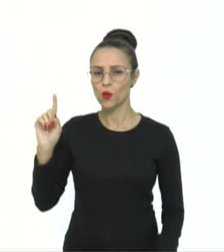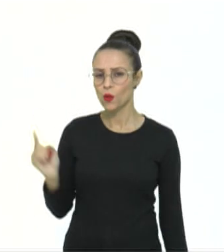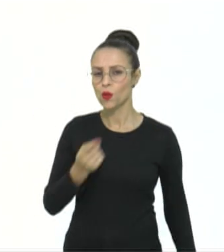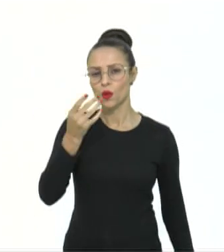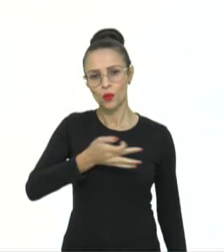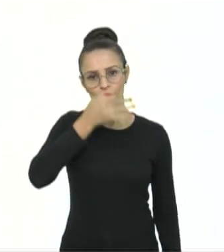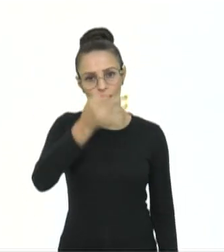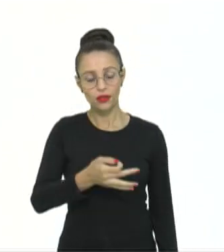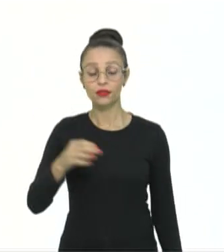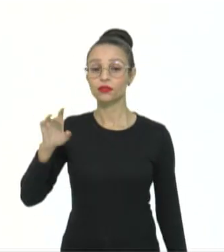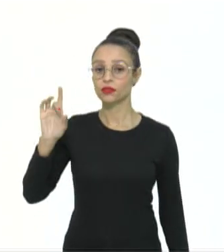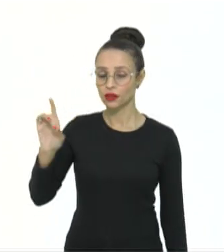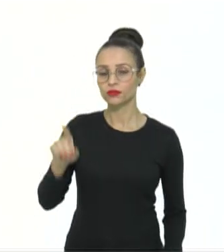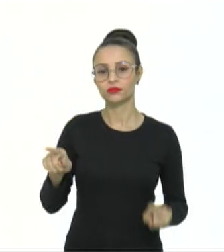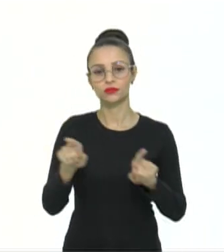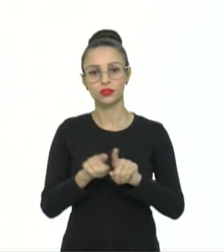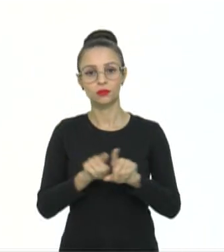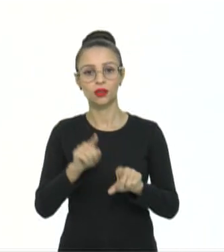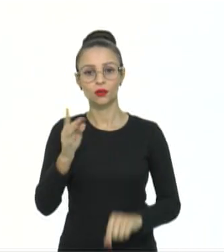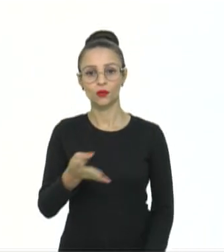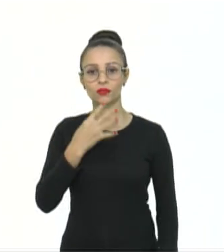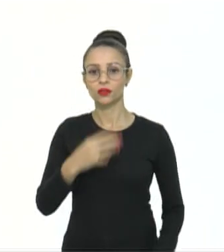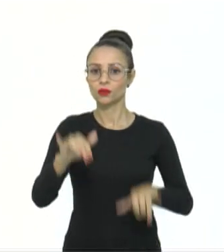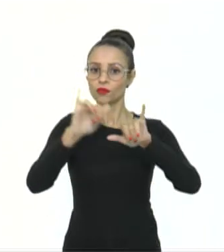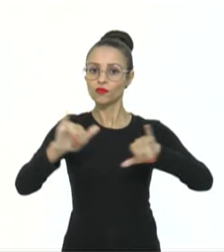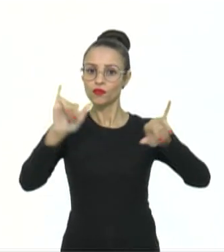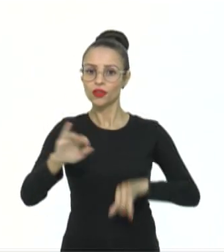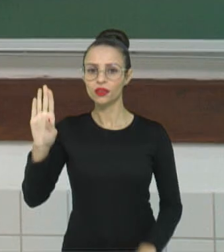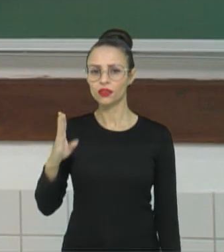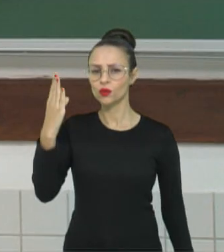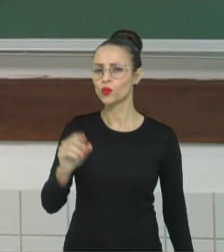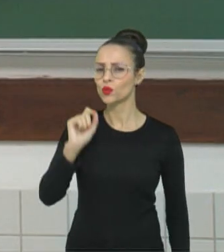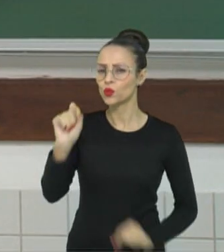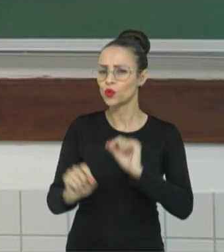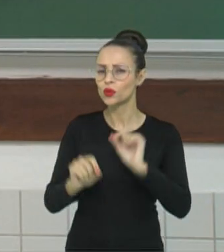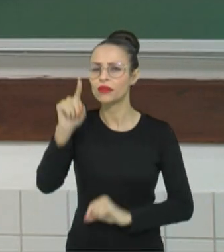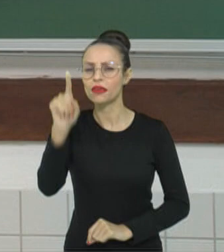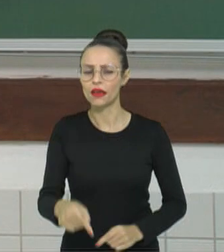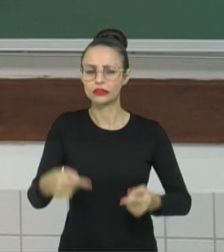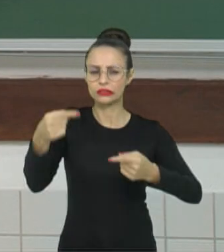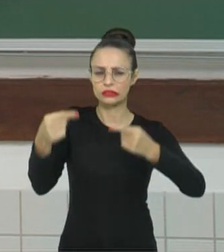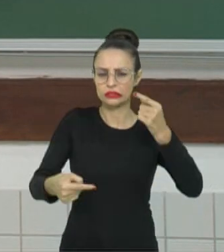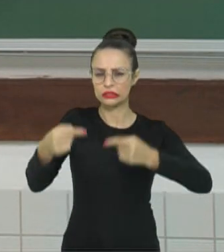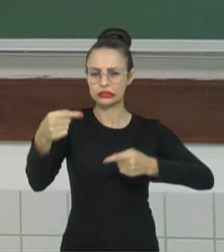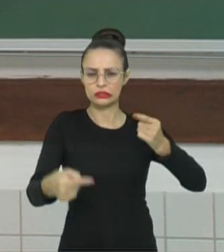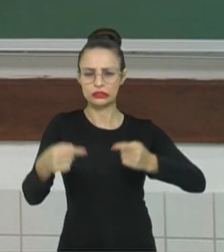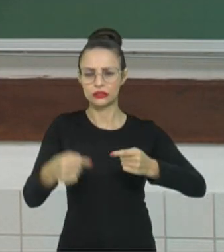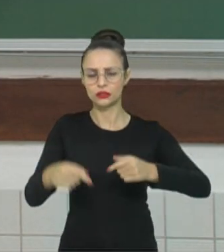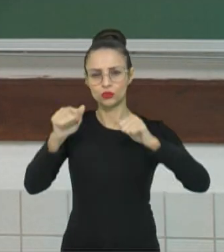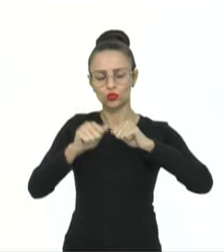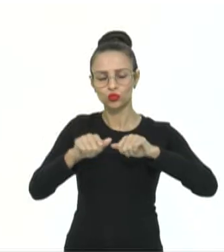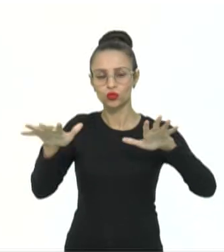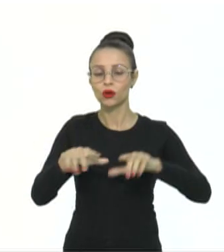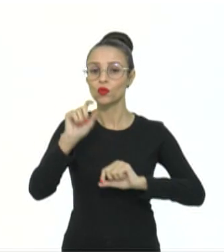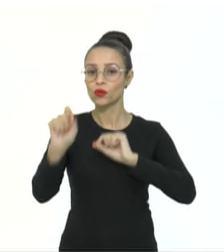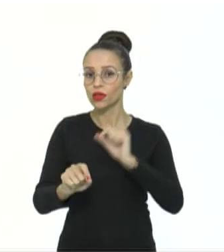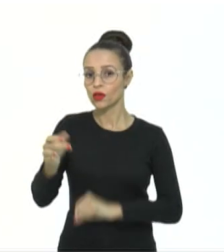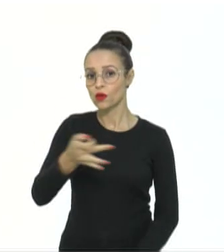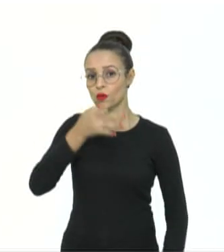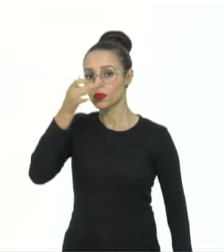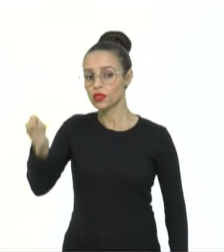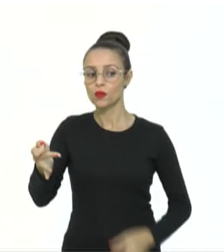vista, ou letra D, também é conhecido como fake news. O que é essa polêmica? É quando nós temos